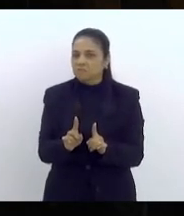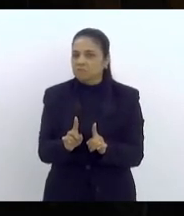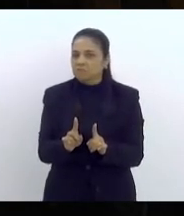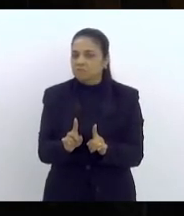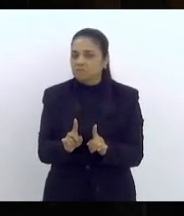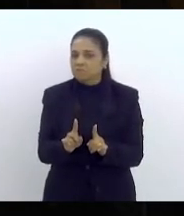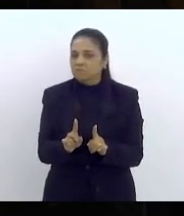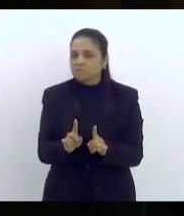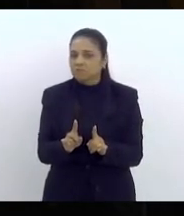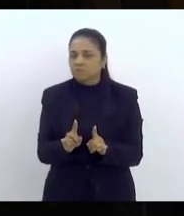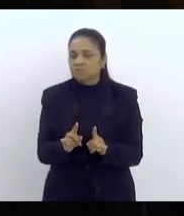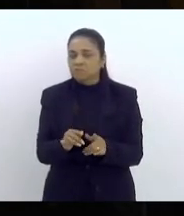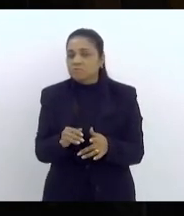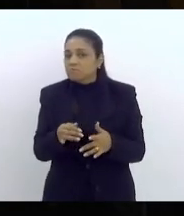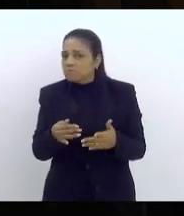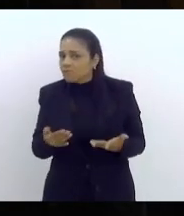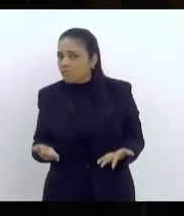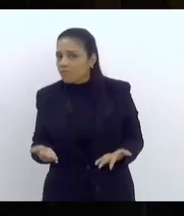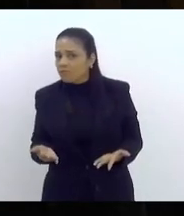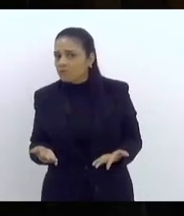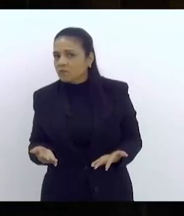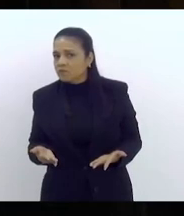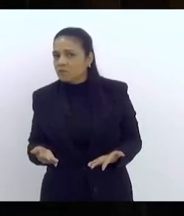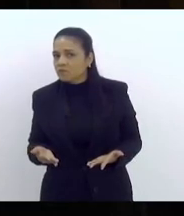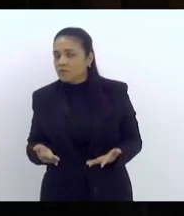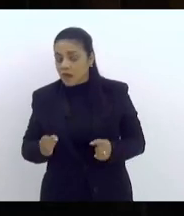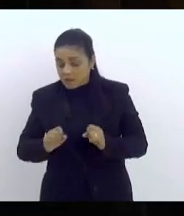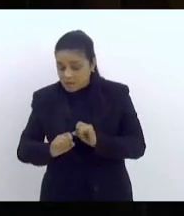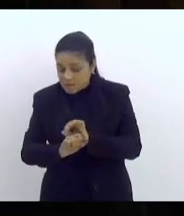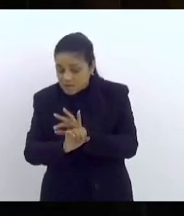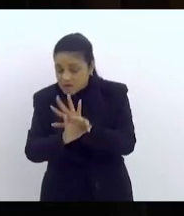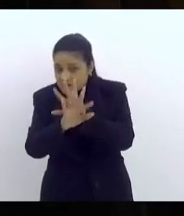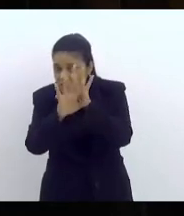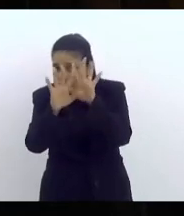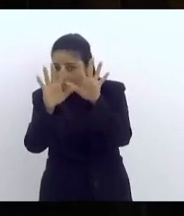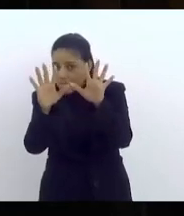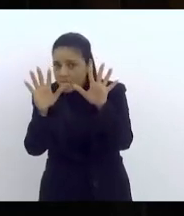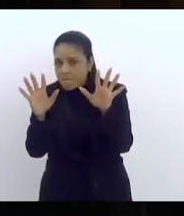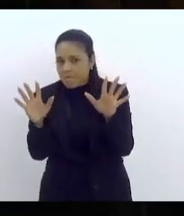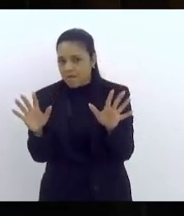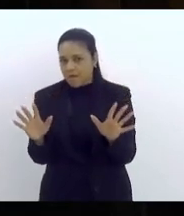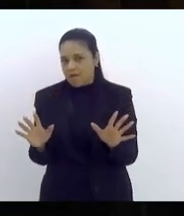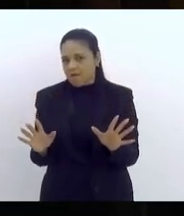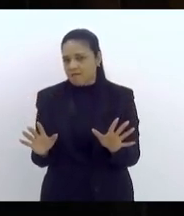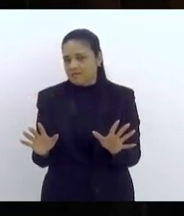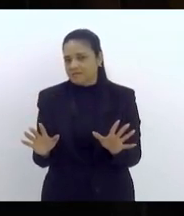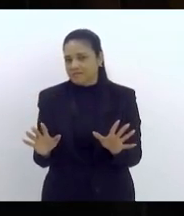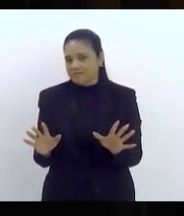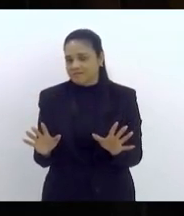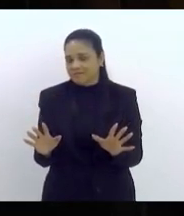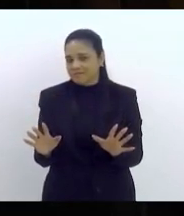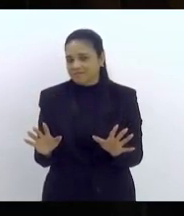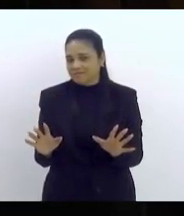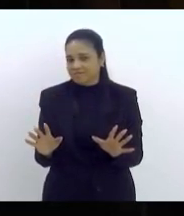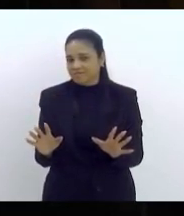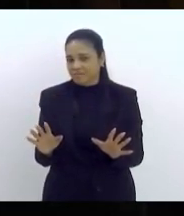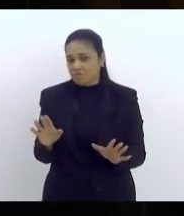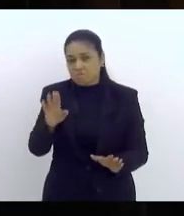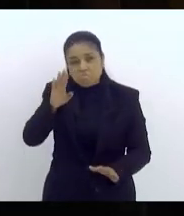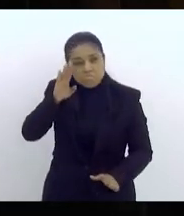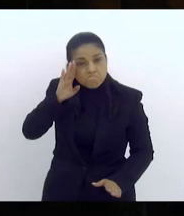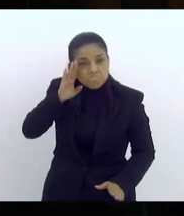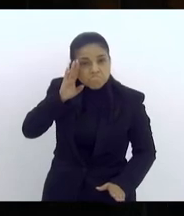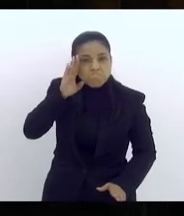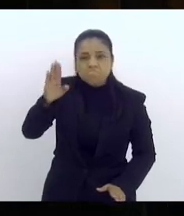então a questão da transparência é um ponto fundamental